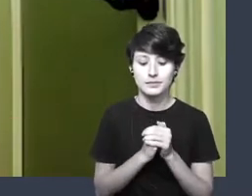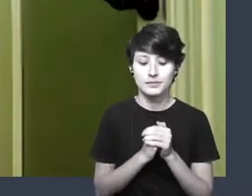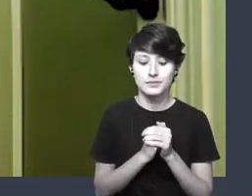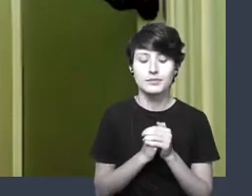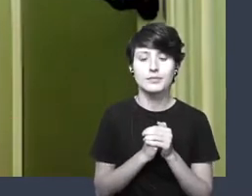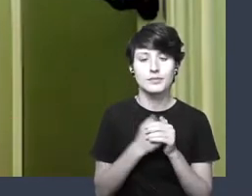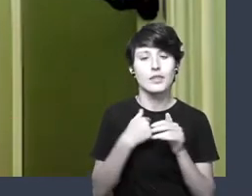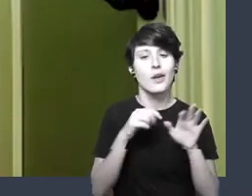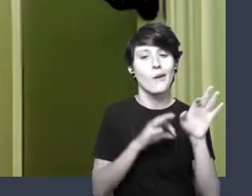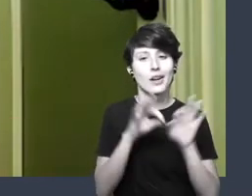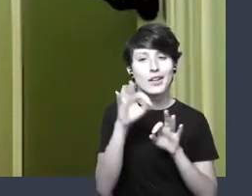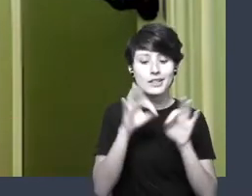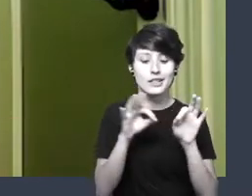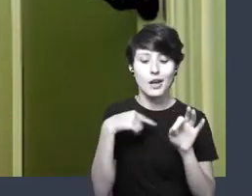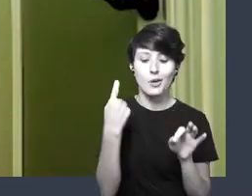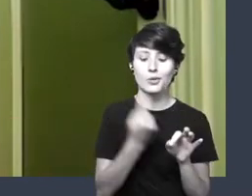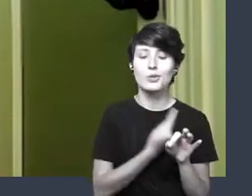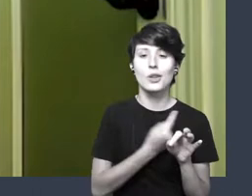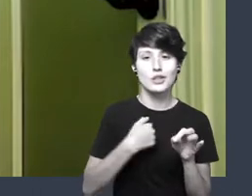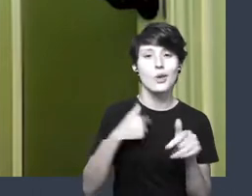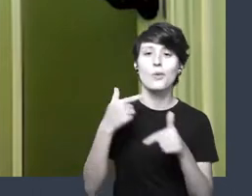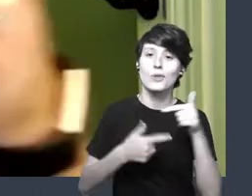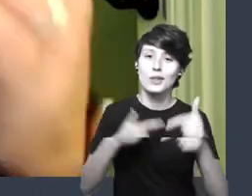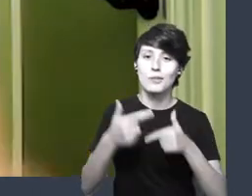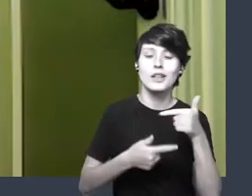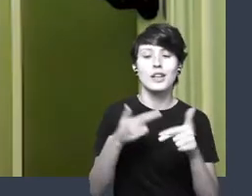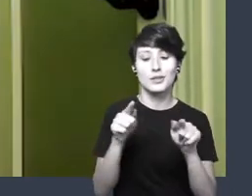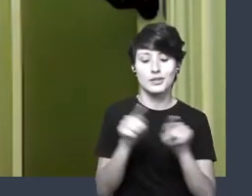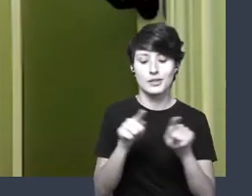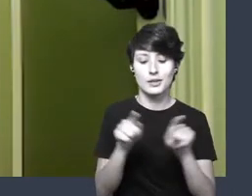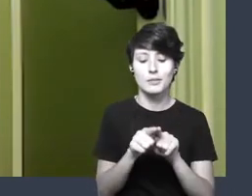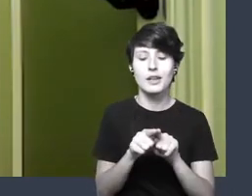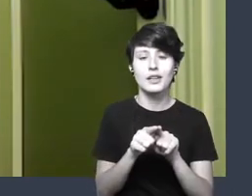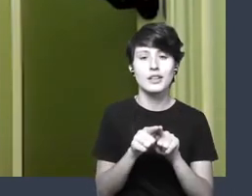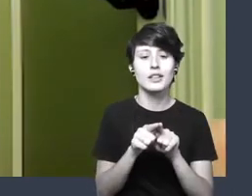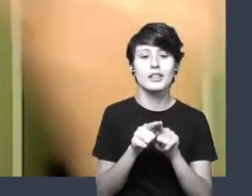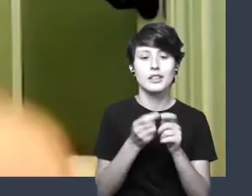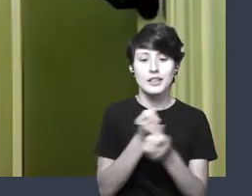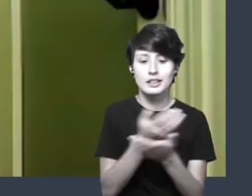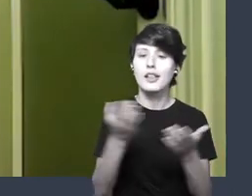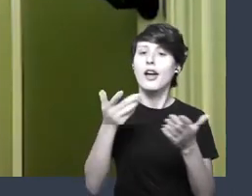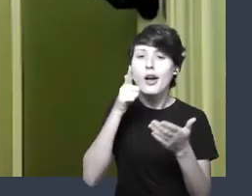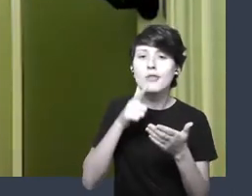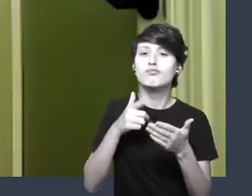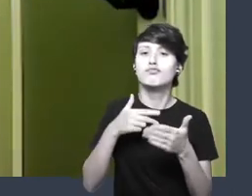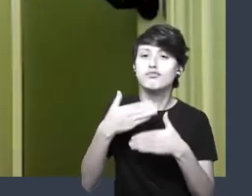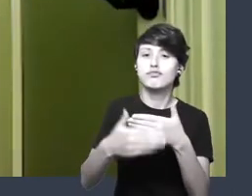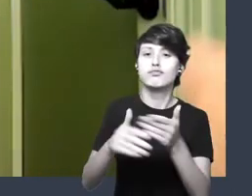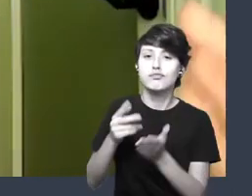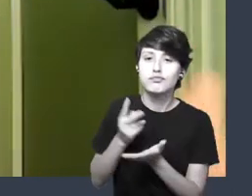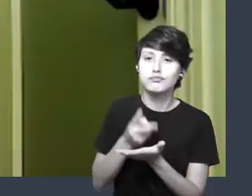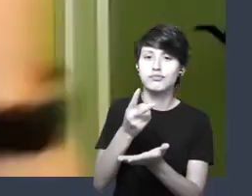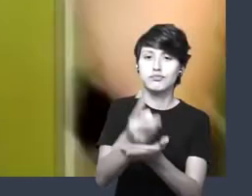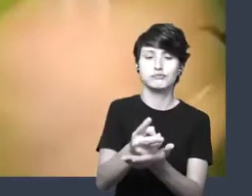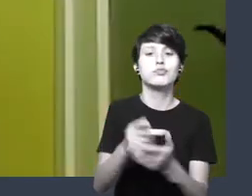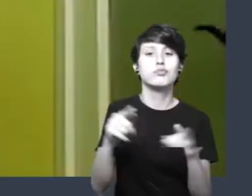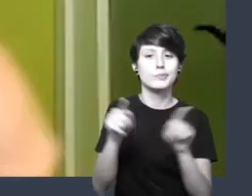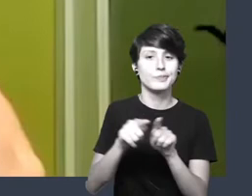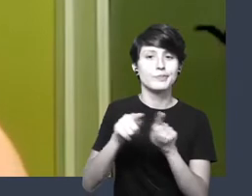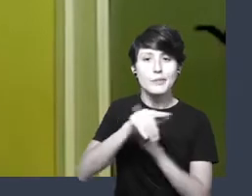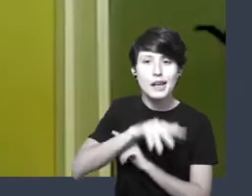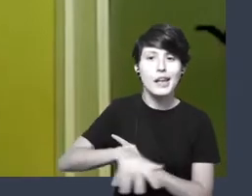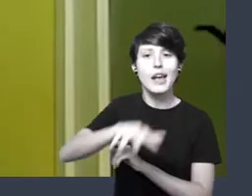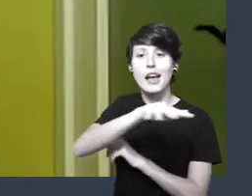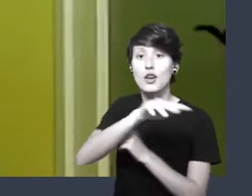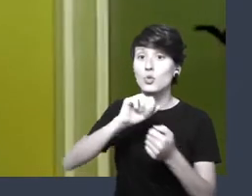que eu estou trabalhando e jogando, botando para frente, né? Incluindo todo mundo e indo nessa jornada junto. A